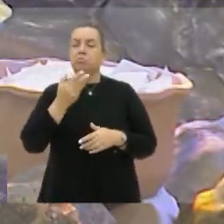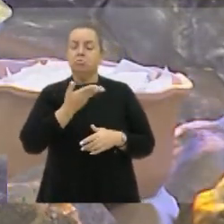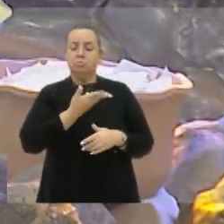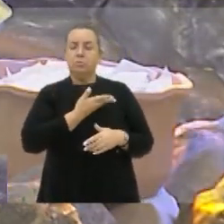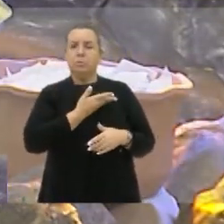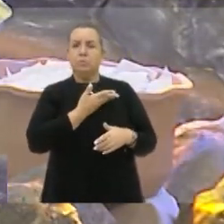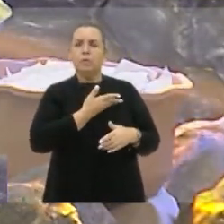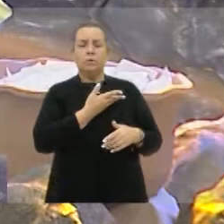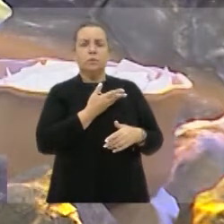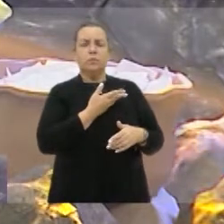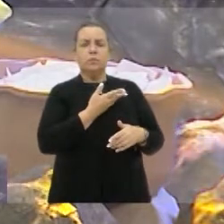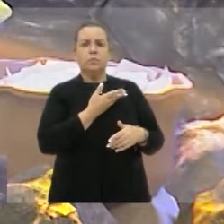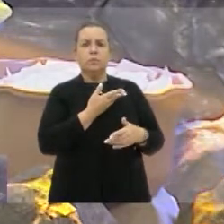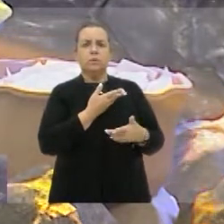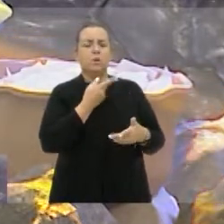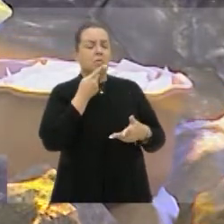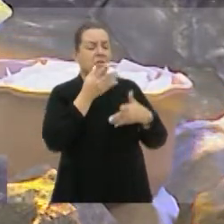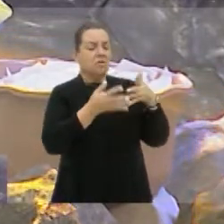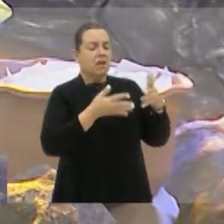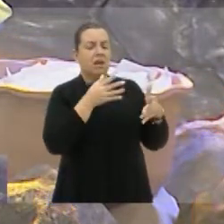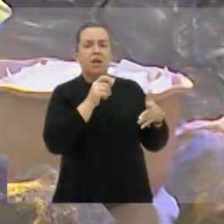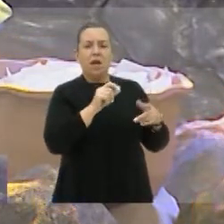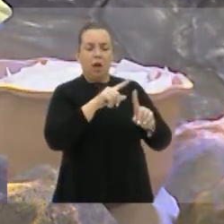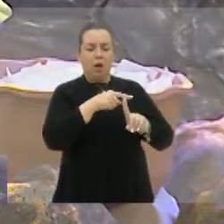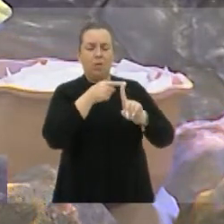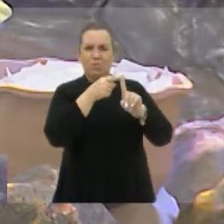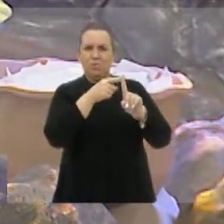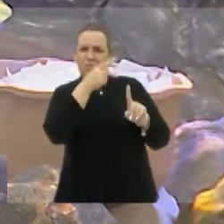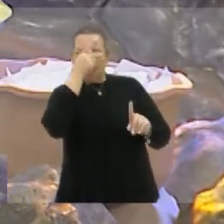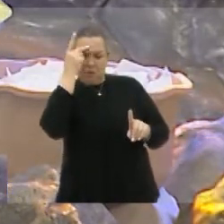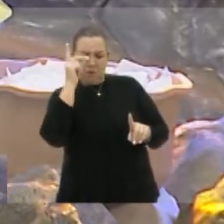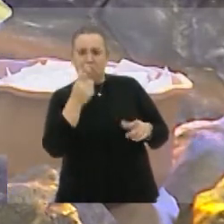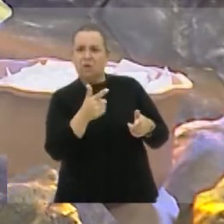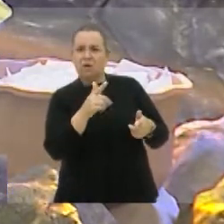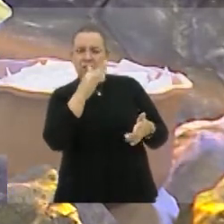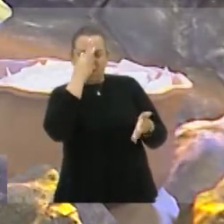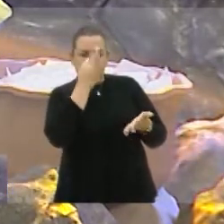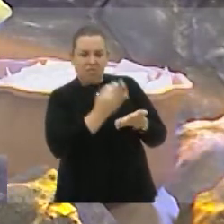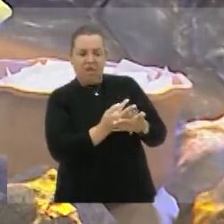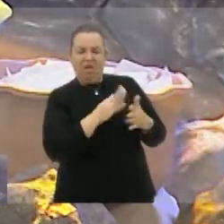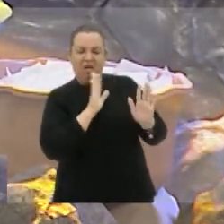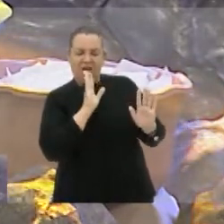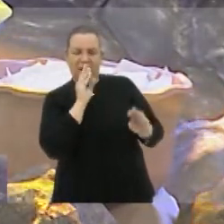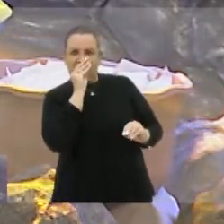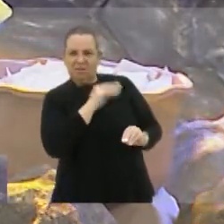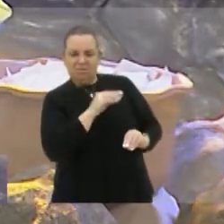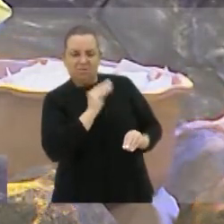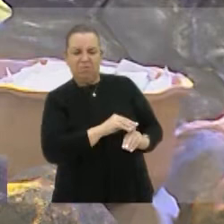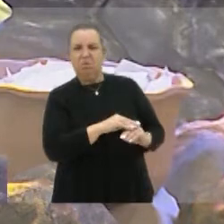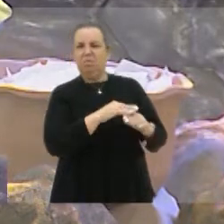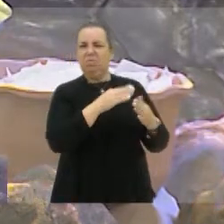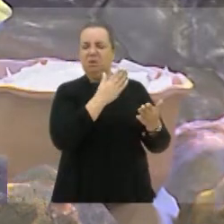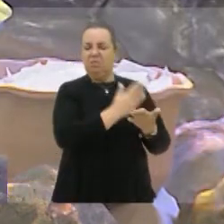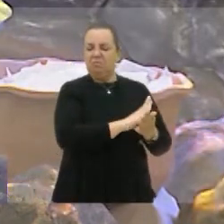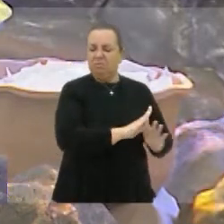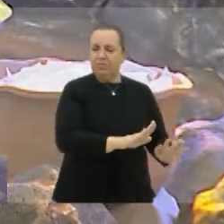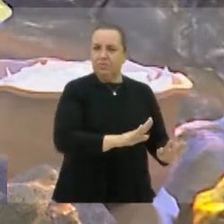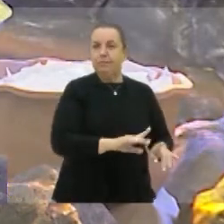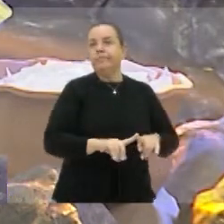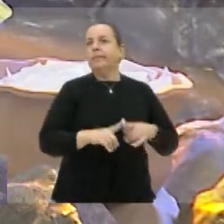fé, a cruz é loucura, a cruz é escândalo, a cruz é fracasso. Para aqueles que não têm